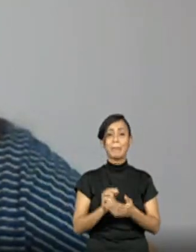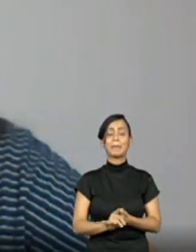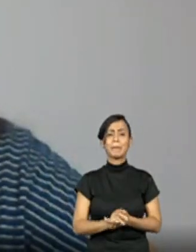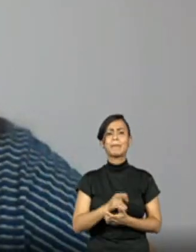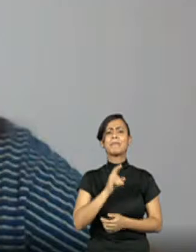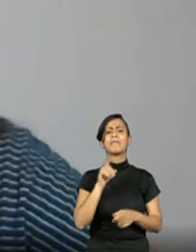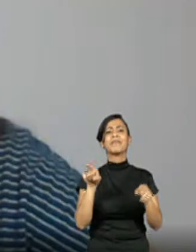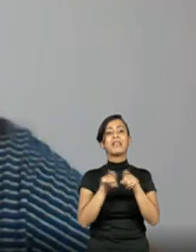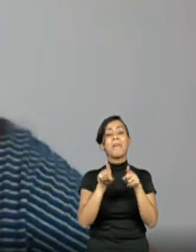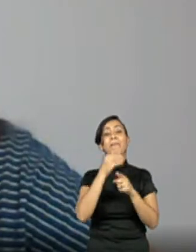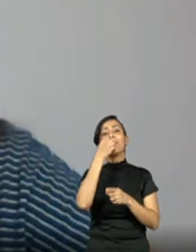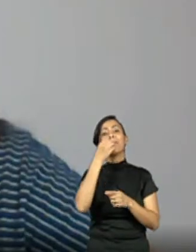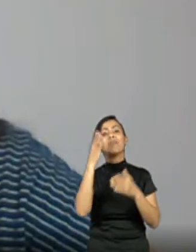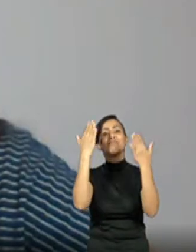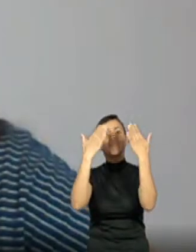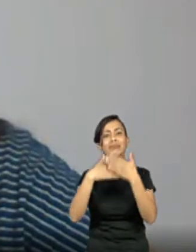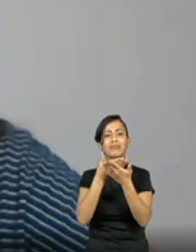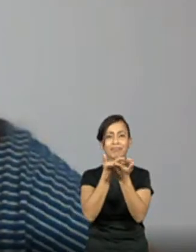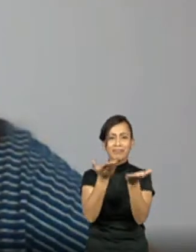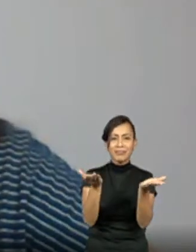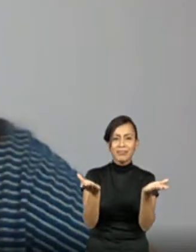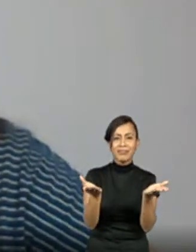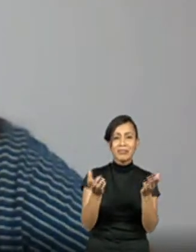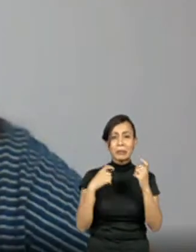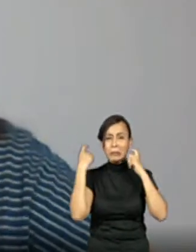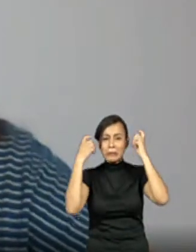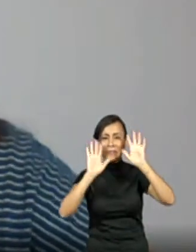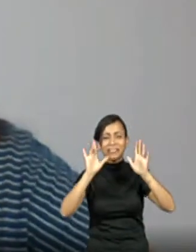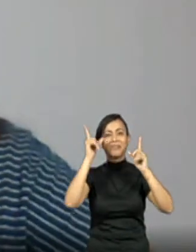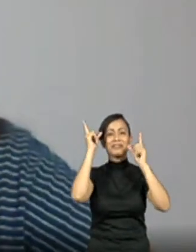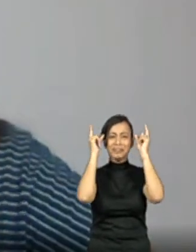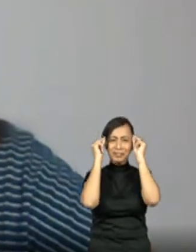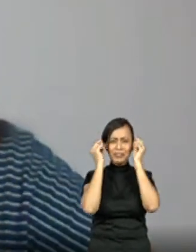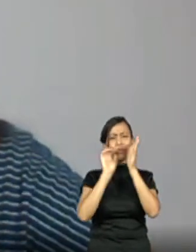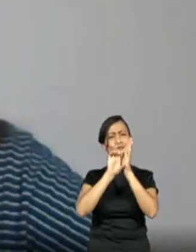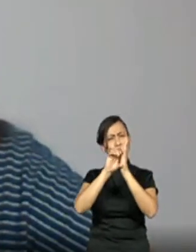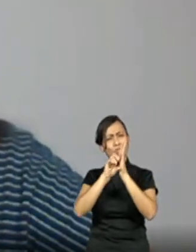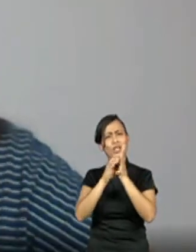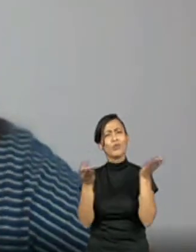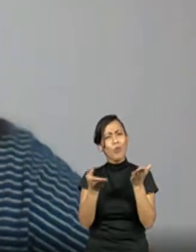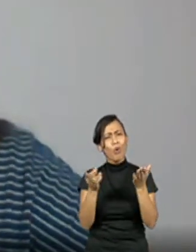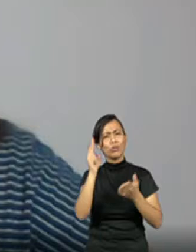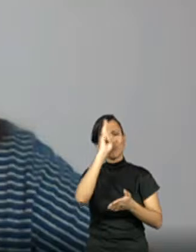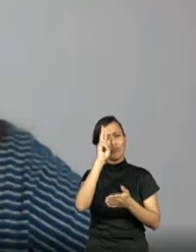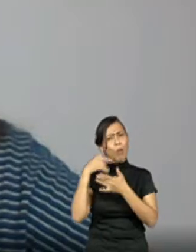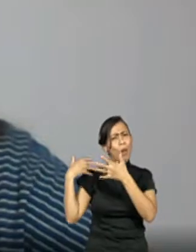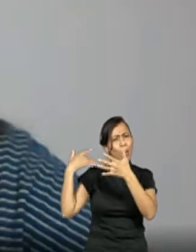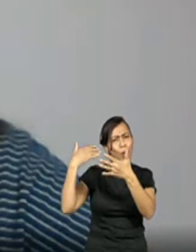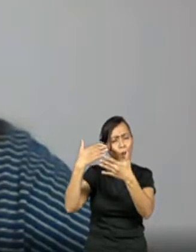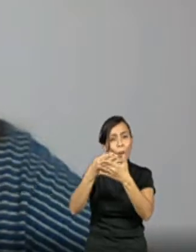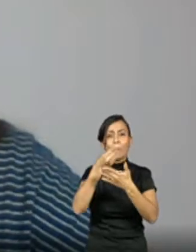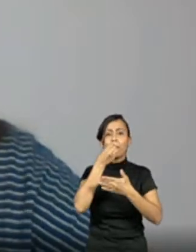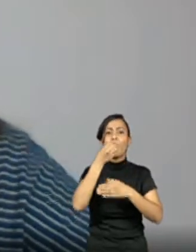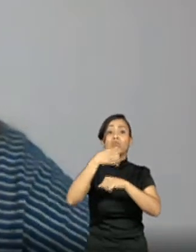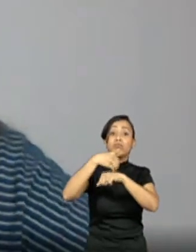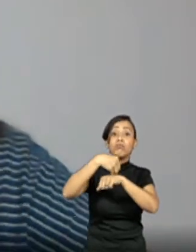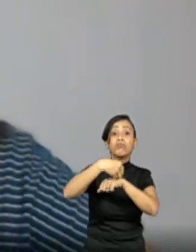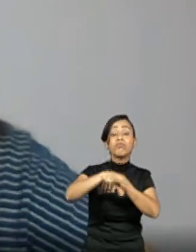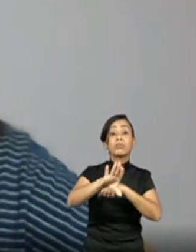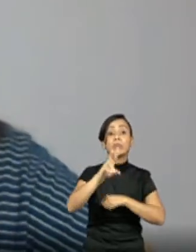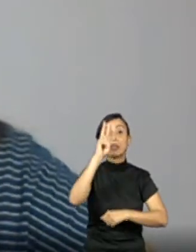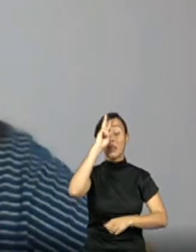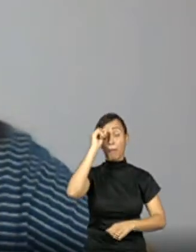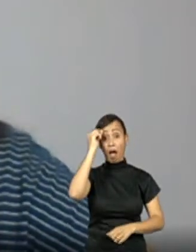tenham uma boa prova, fiquem tranquilos. E os conceitos que a gente viu aqui, dá uma ideia para vocês, tenta